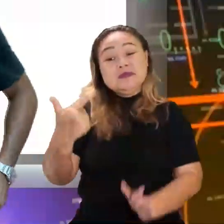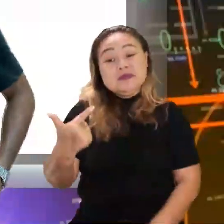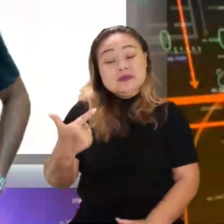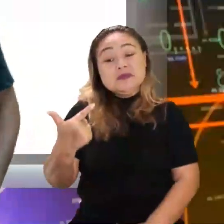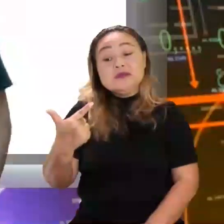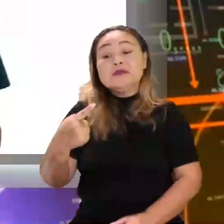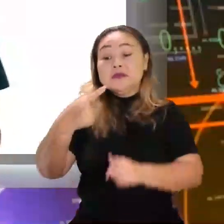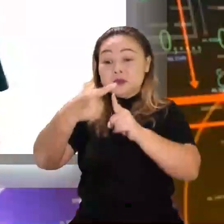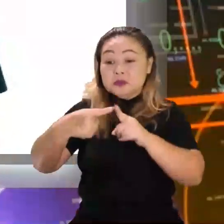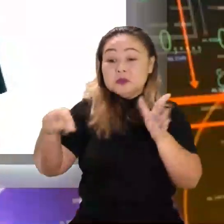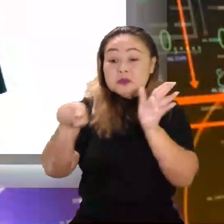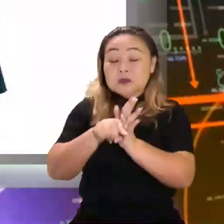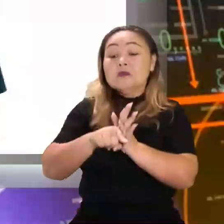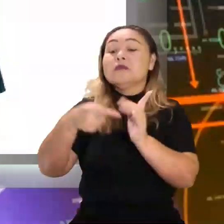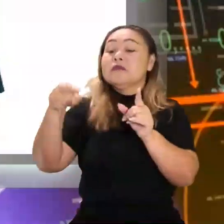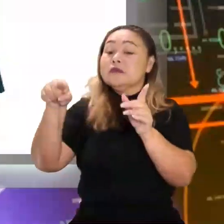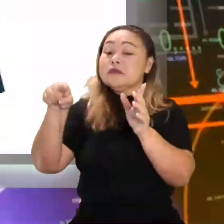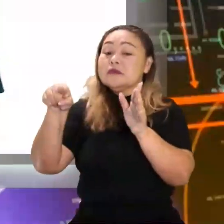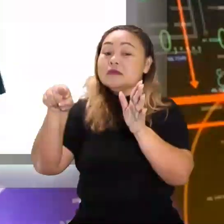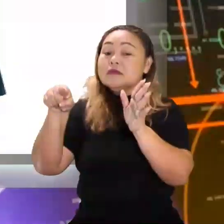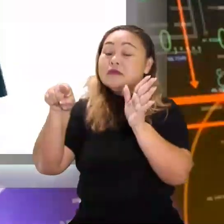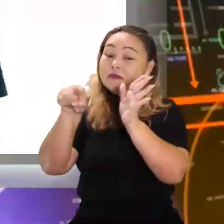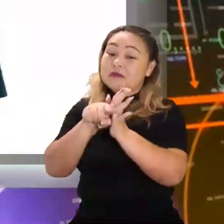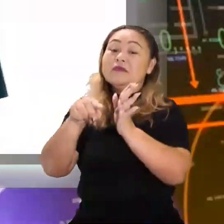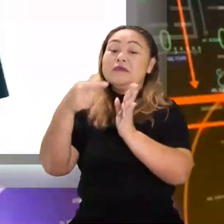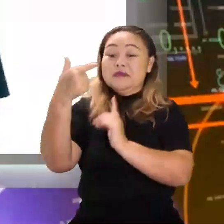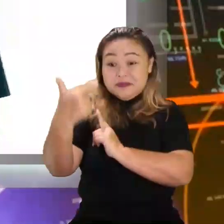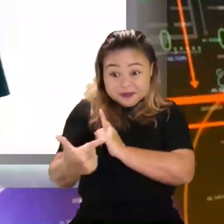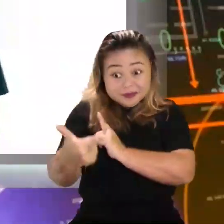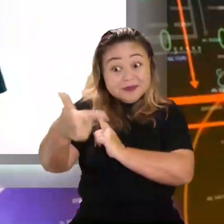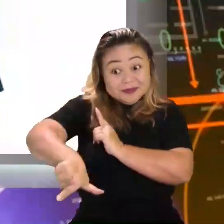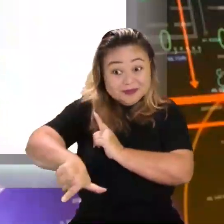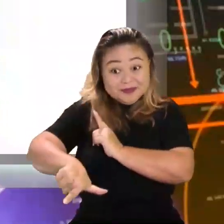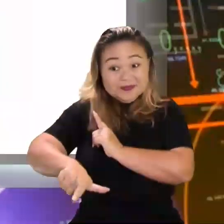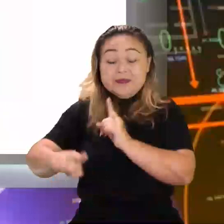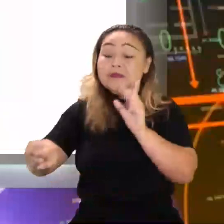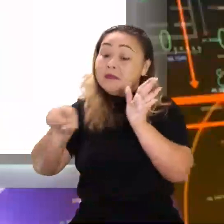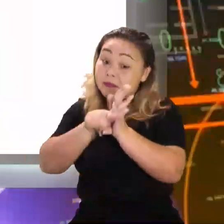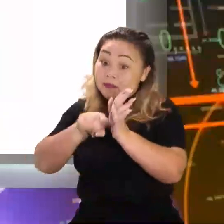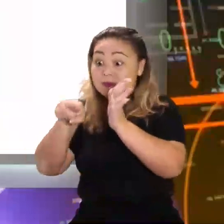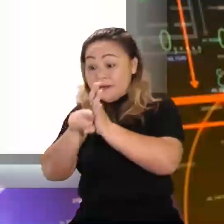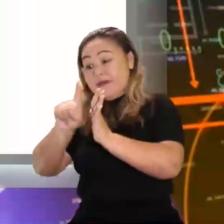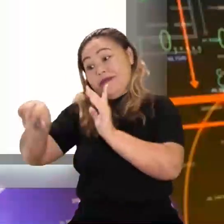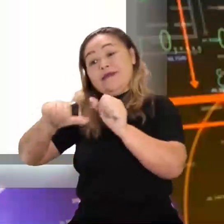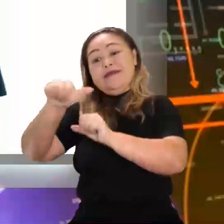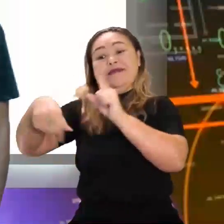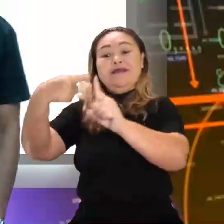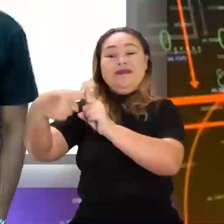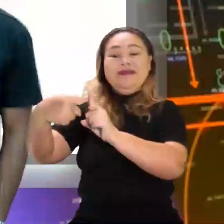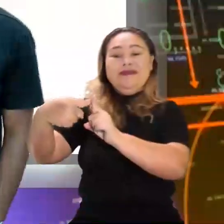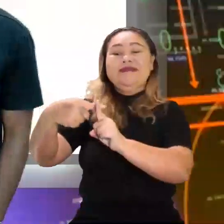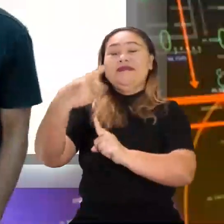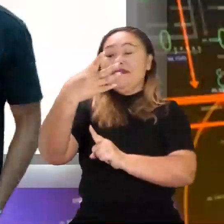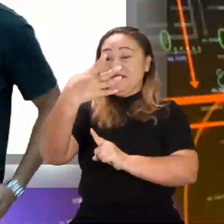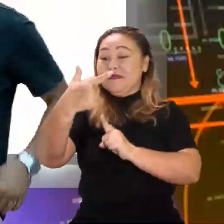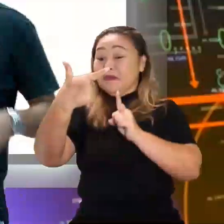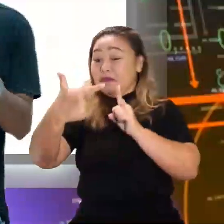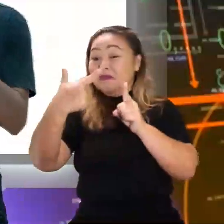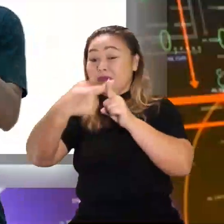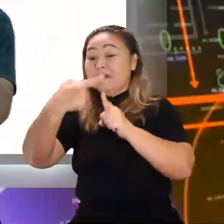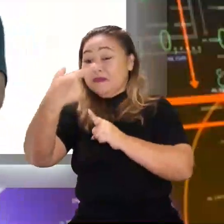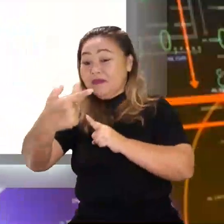2. Menos 2 para chegar no 4. Multiplicou por menos 2. Menos 2 de novo, porque menos com menos, mais 2 vezes 2, 4.